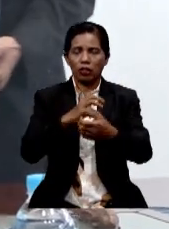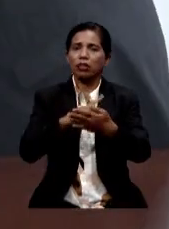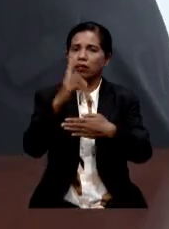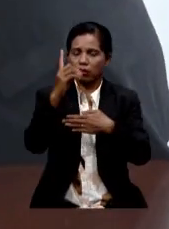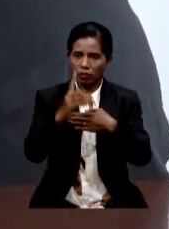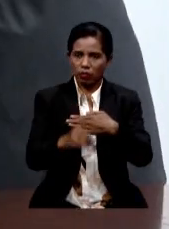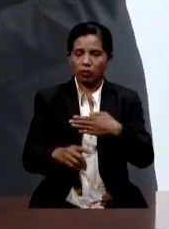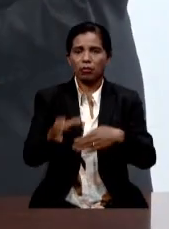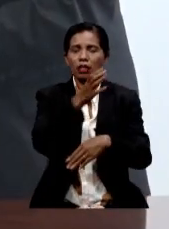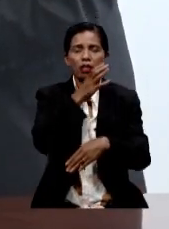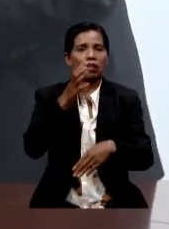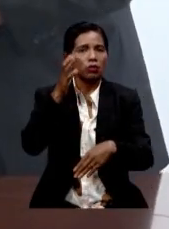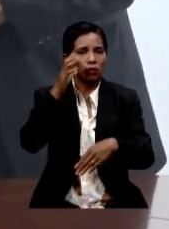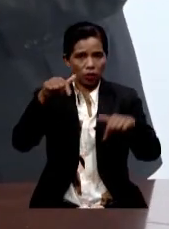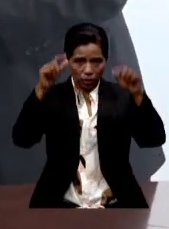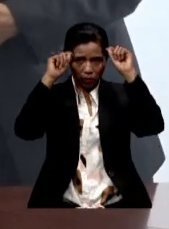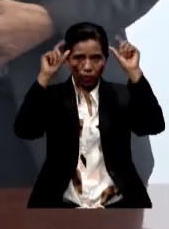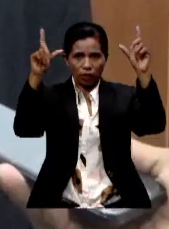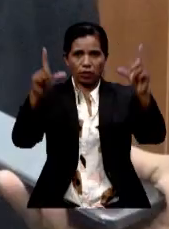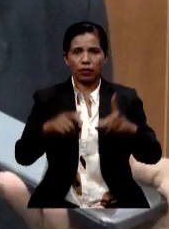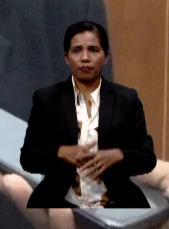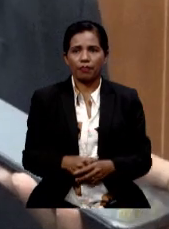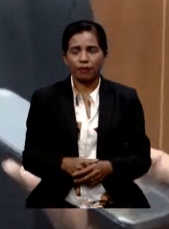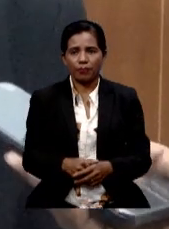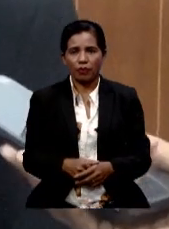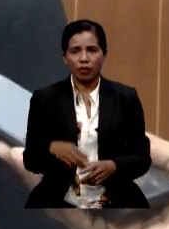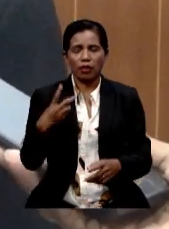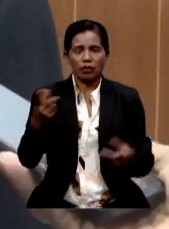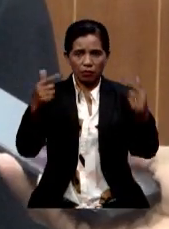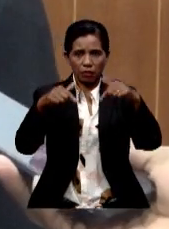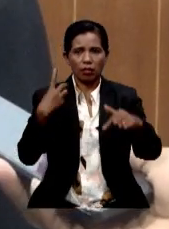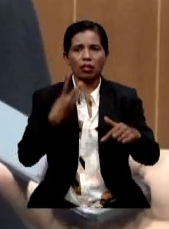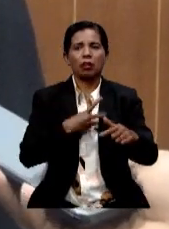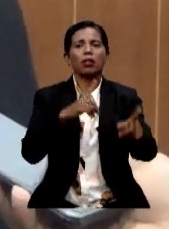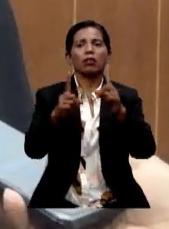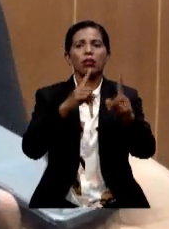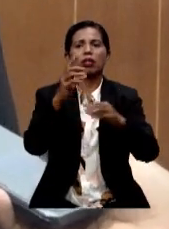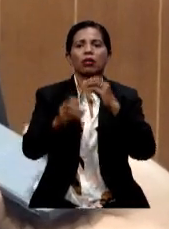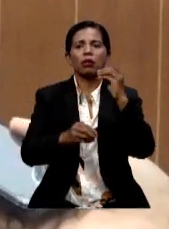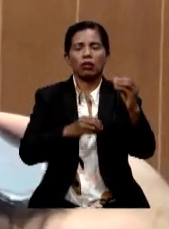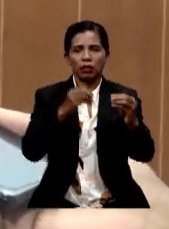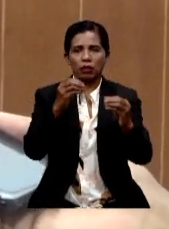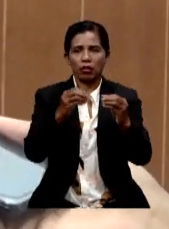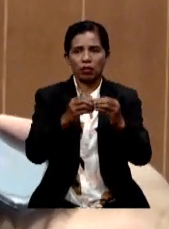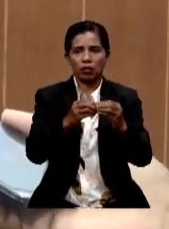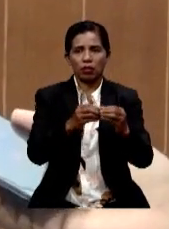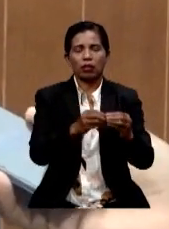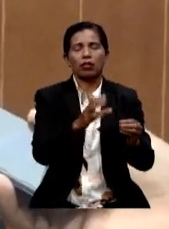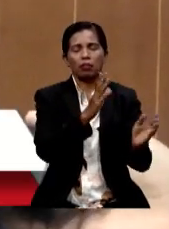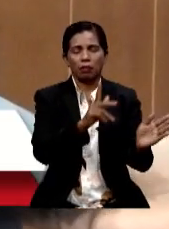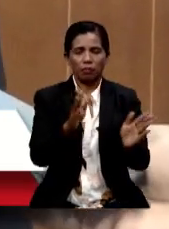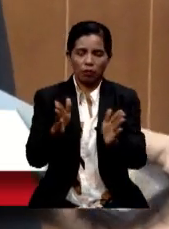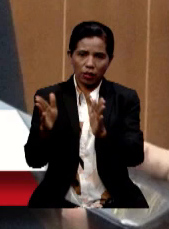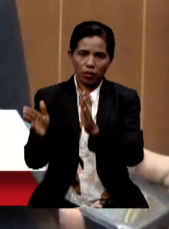desenvolvimento da agricultura e a Timor-Leste. My name I'm Kulia. Kulia Konoba Climate Change, Kulia Konoba